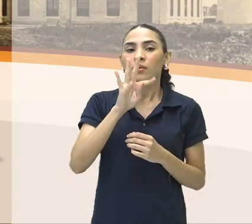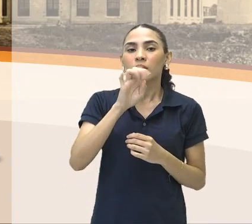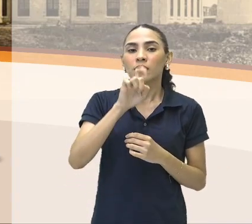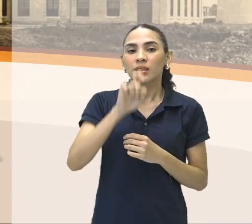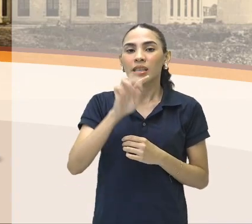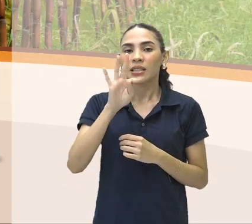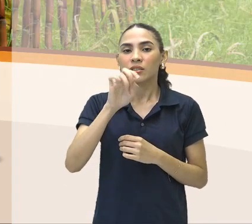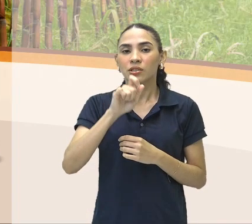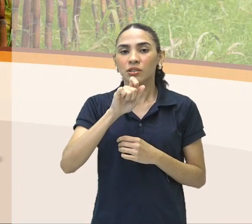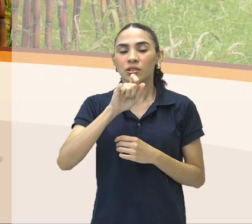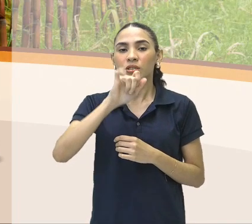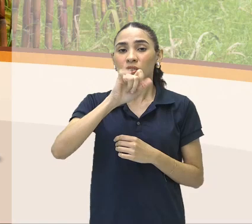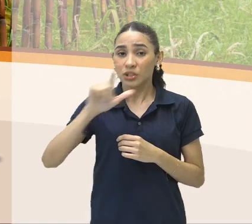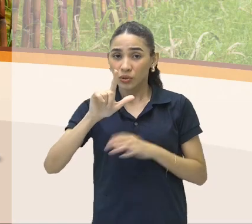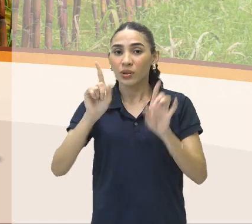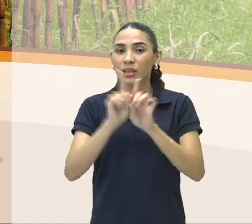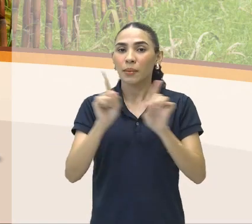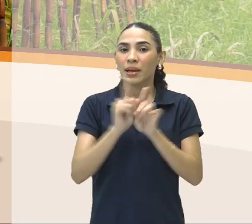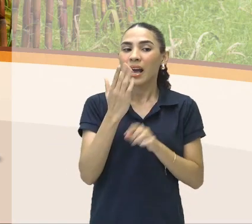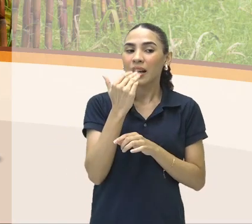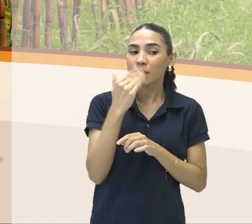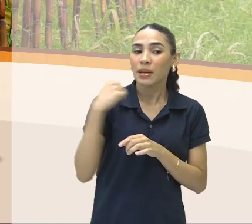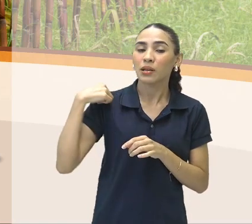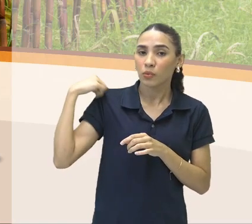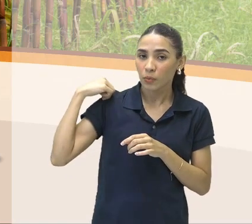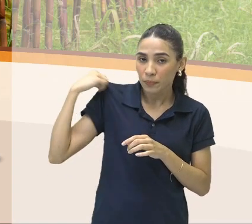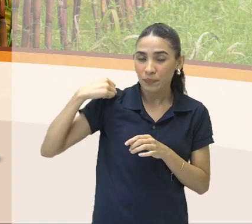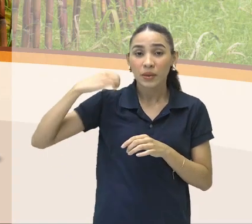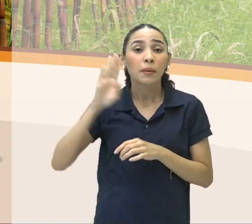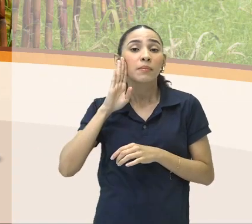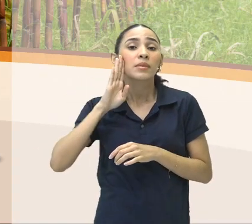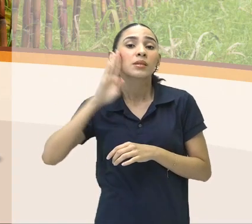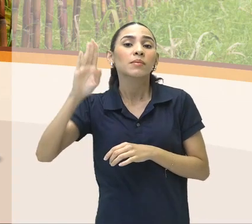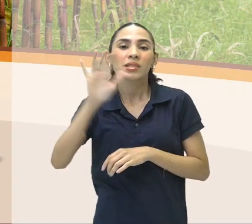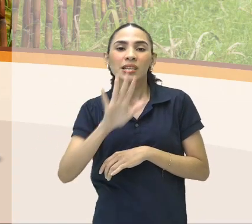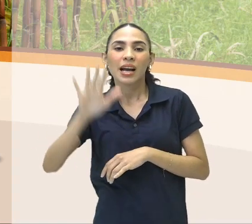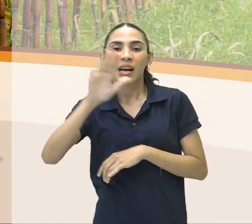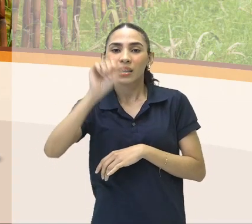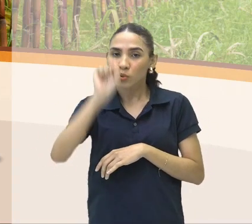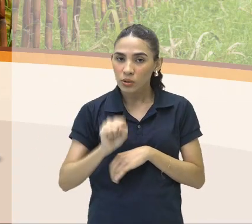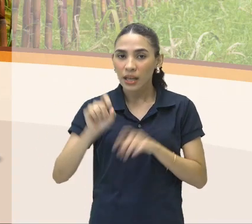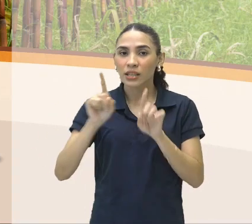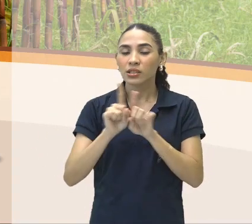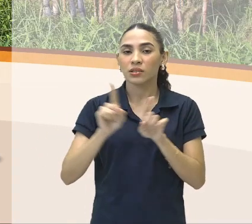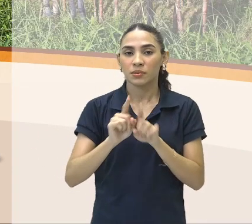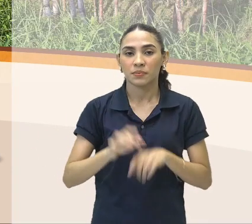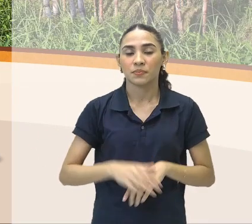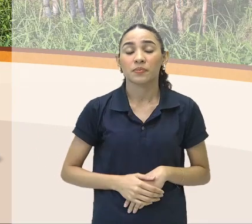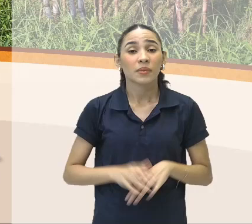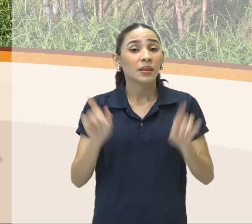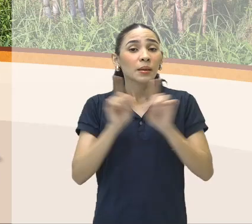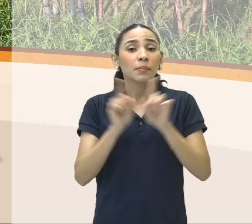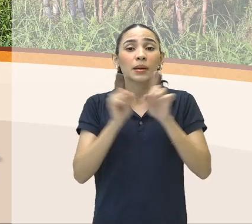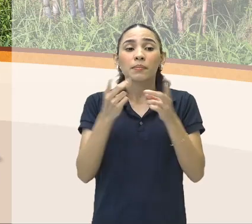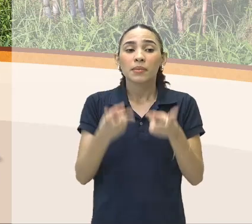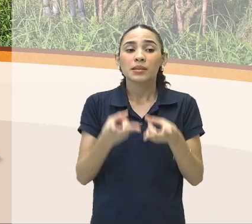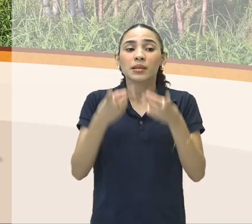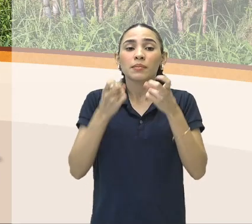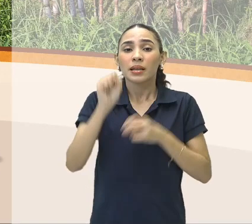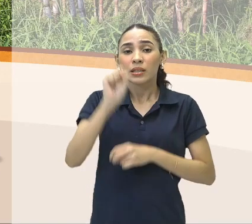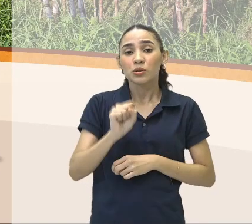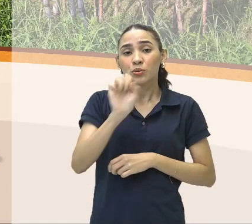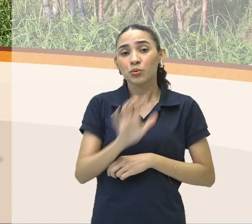alimentícias, principalmente nas regiões Sudeste e Sul. E também vamos observar a importação